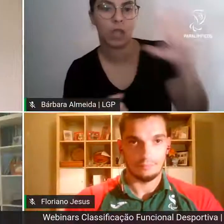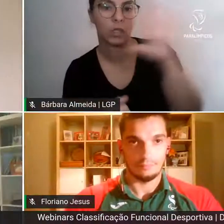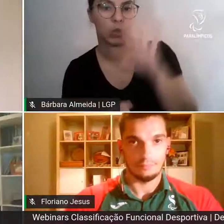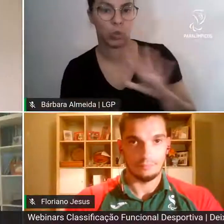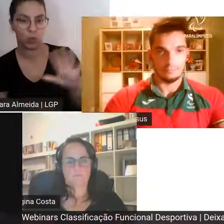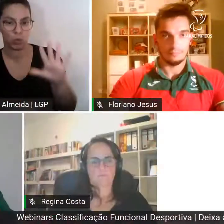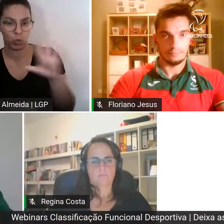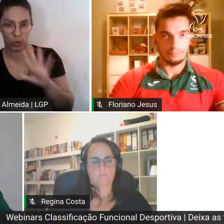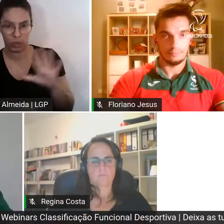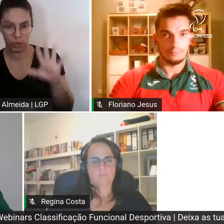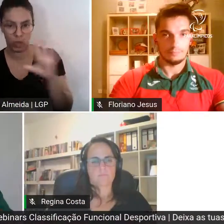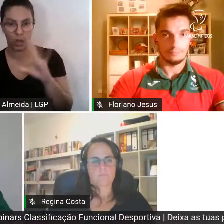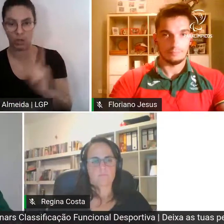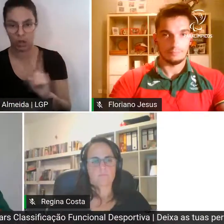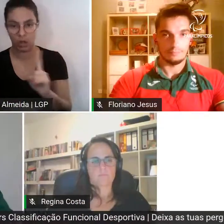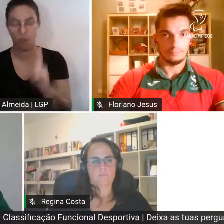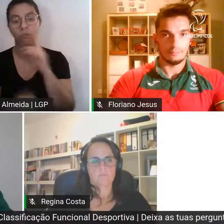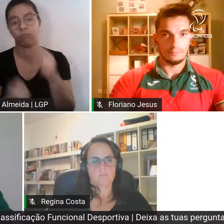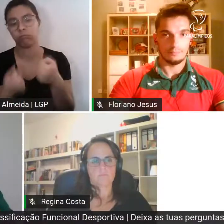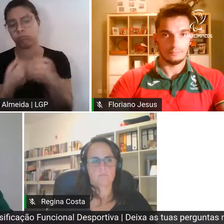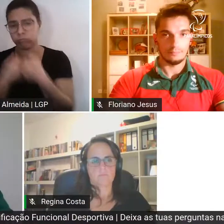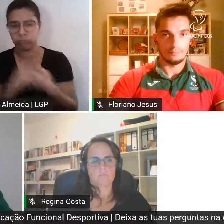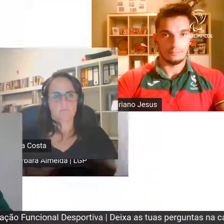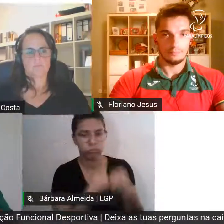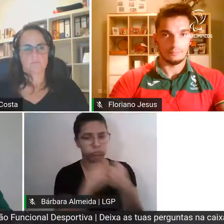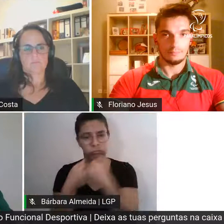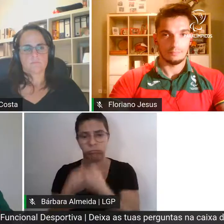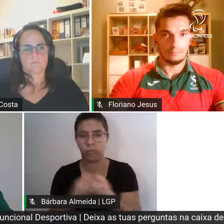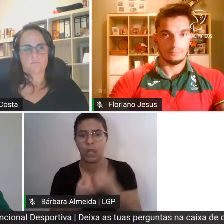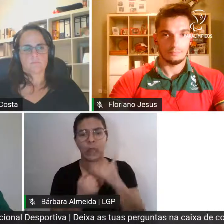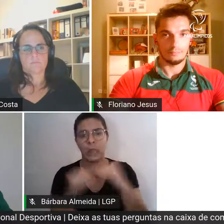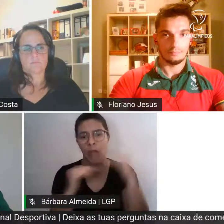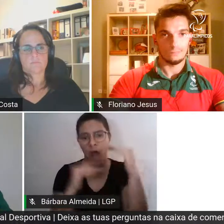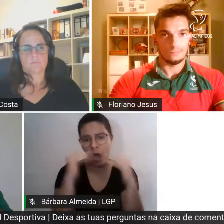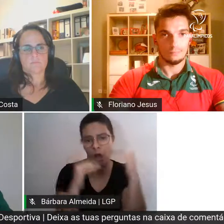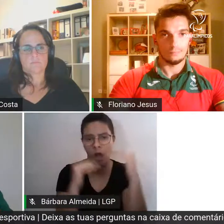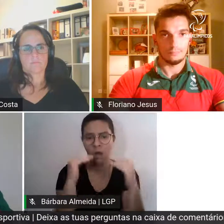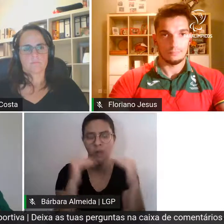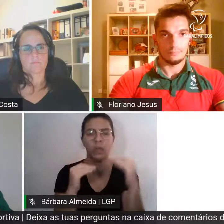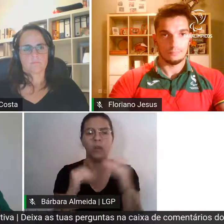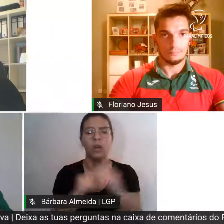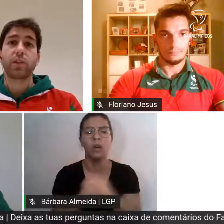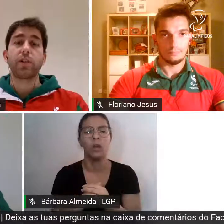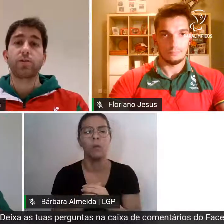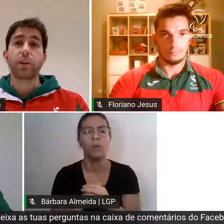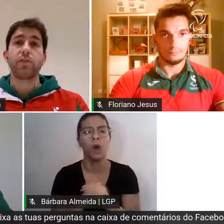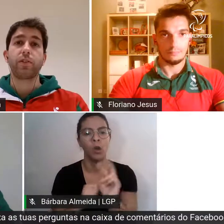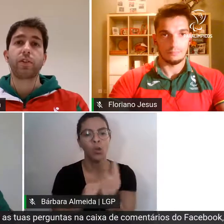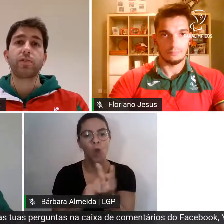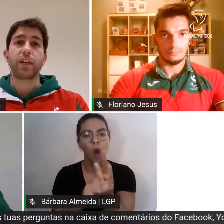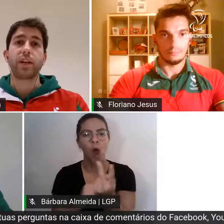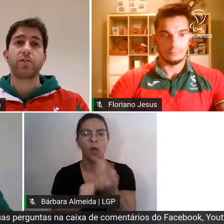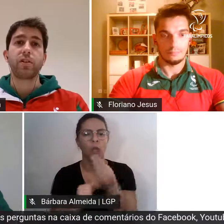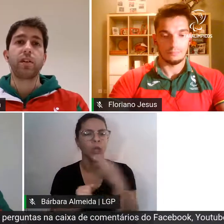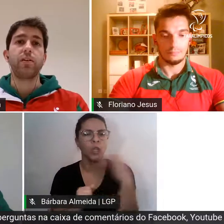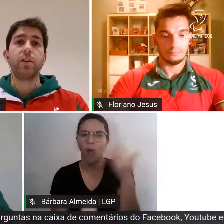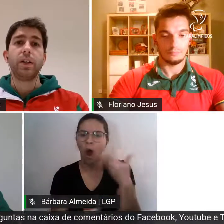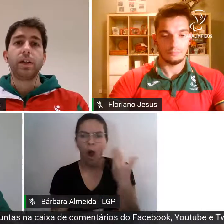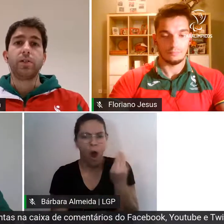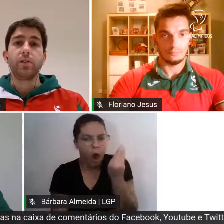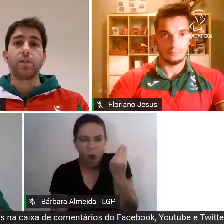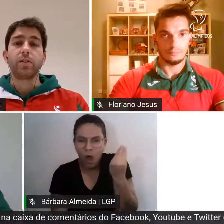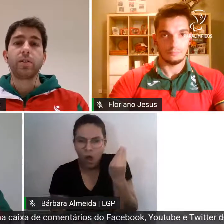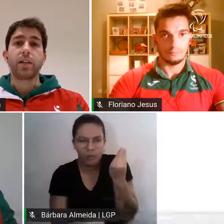normalmente com outros atletas da sua idade. Neste caso estamos a falar de 2 atletas muito jovens, que na altura em que foram classificados